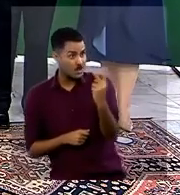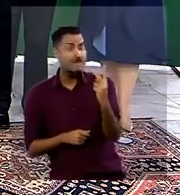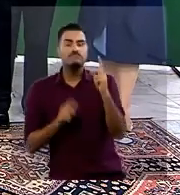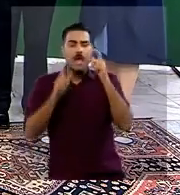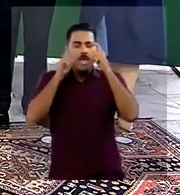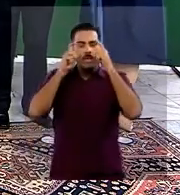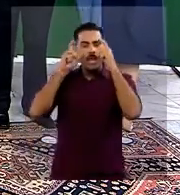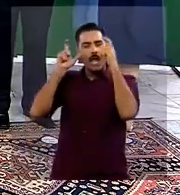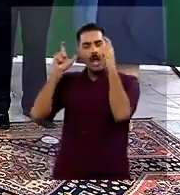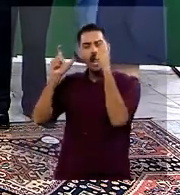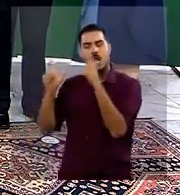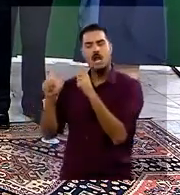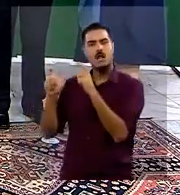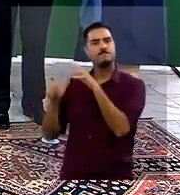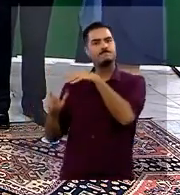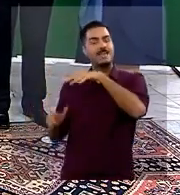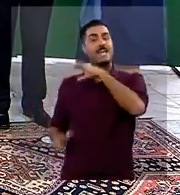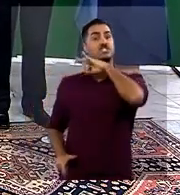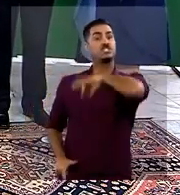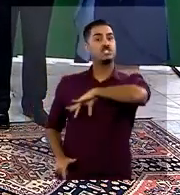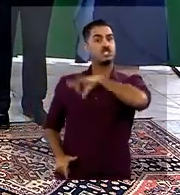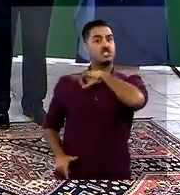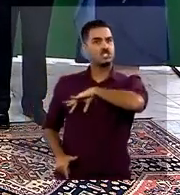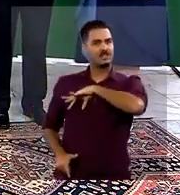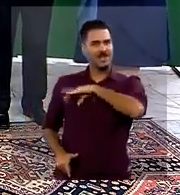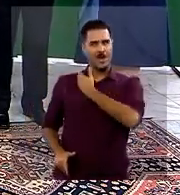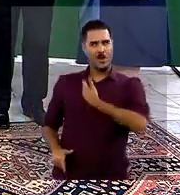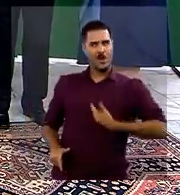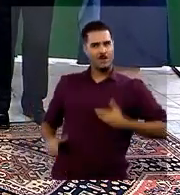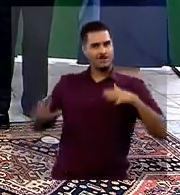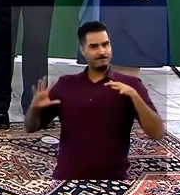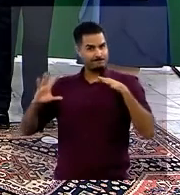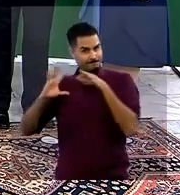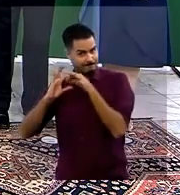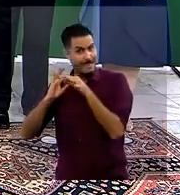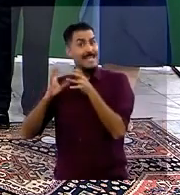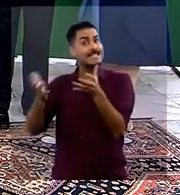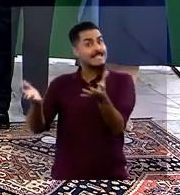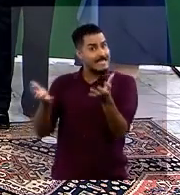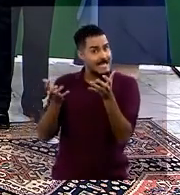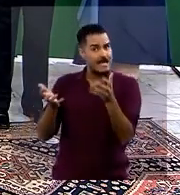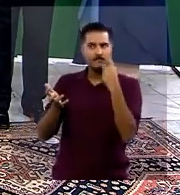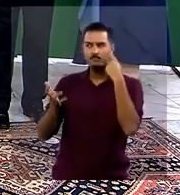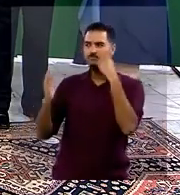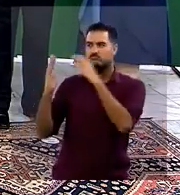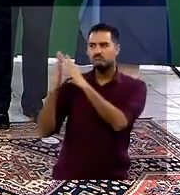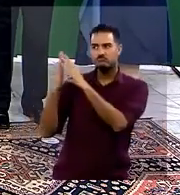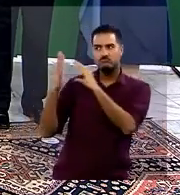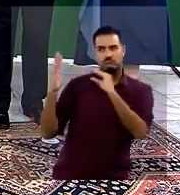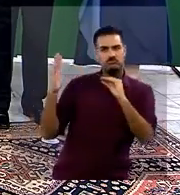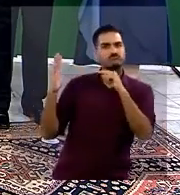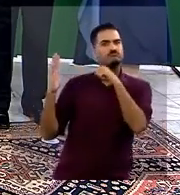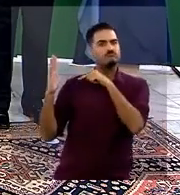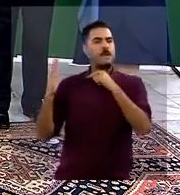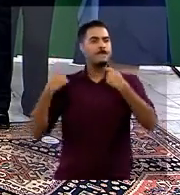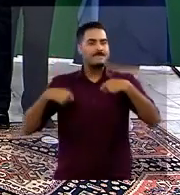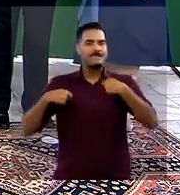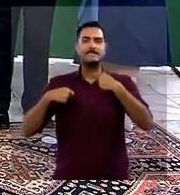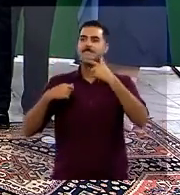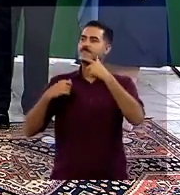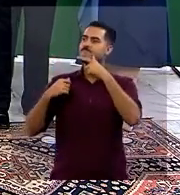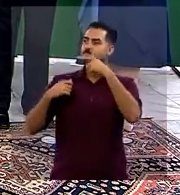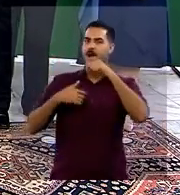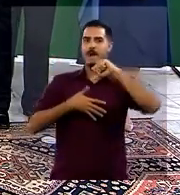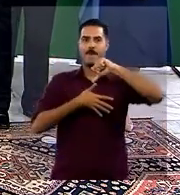interesse em relação ao Chile e ao governo chileno. Tem o Chile como um parâmetro, um paradigma aqui na América do Sul.